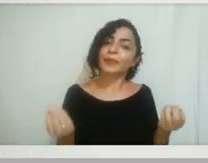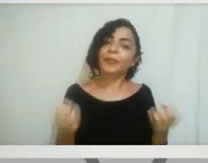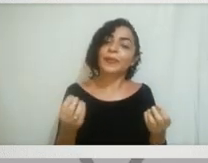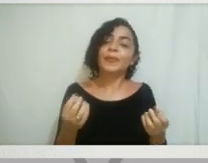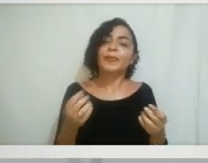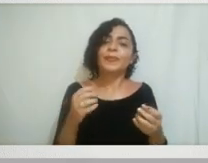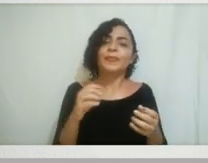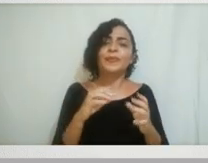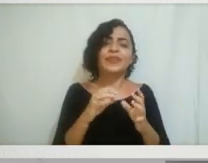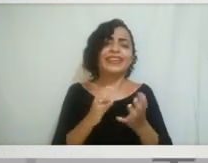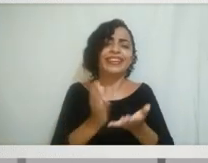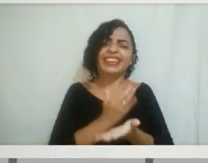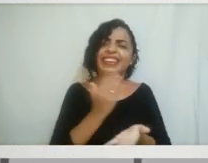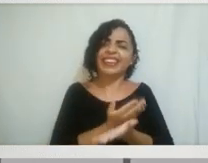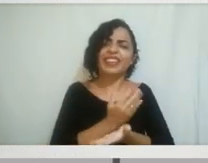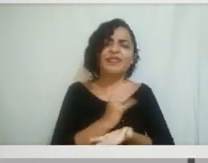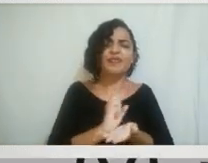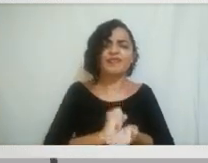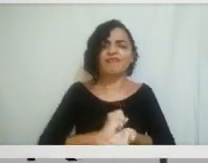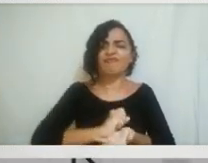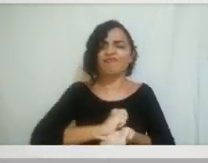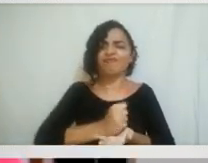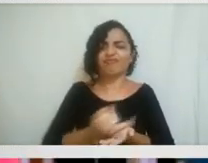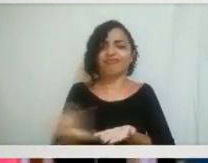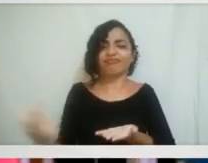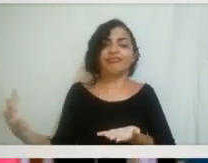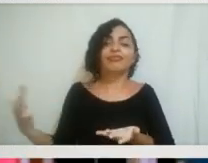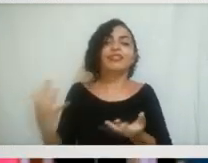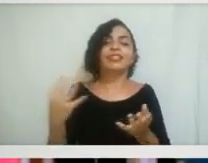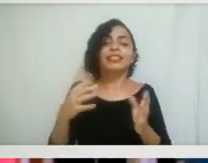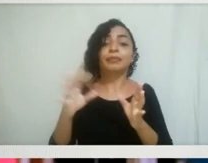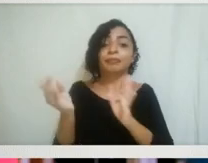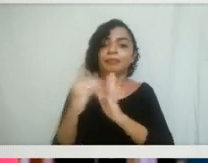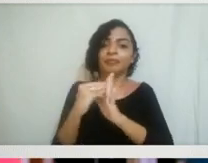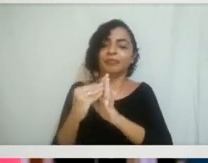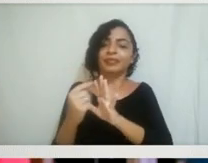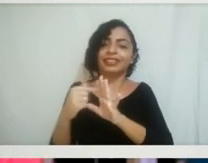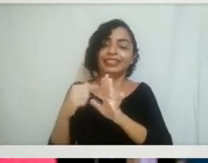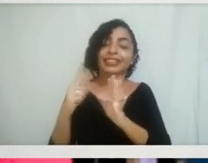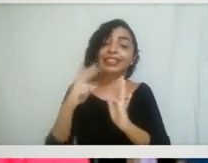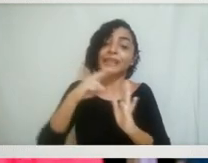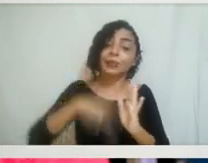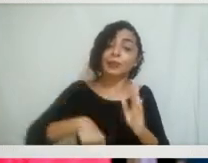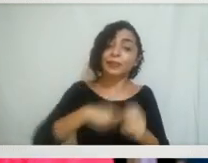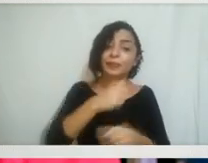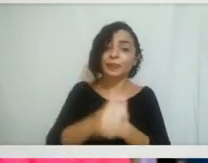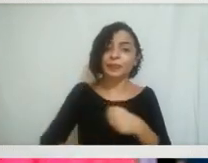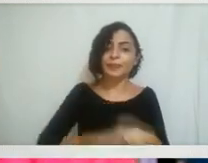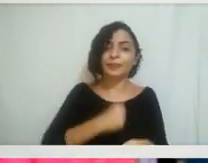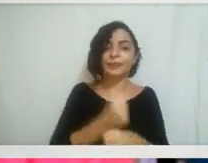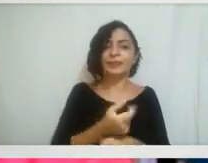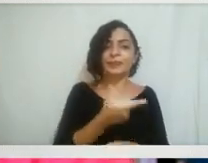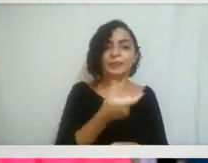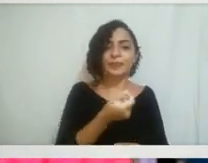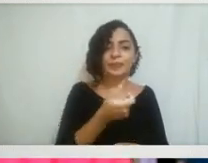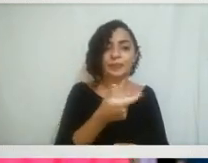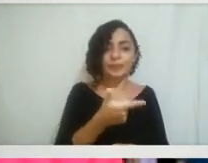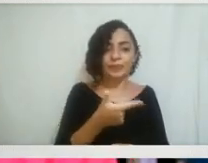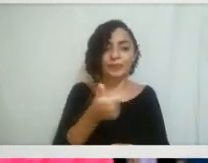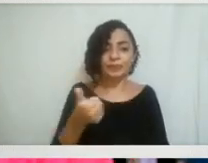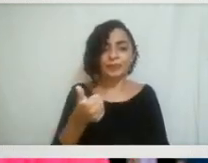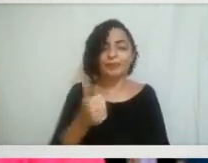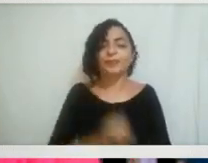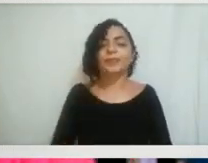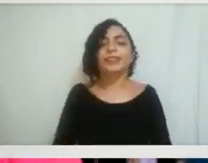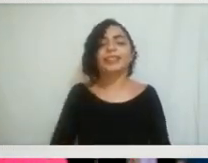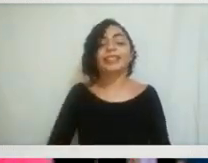isso, sobre dezenas e dezenas de livros que ele já publicou, estão aqui neste livro que a gente vai ler para este